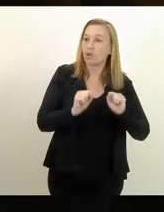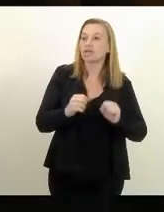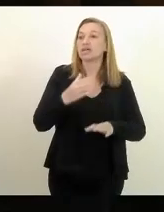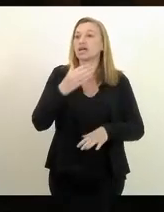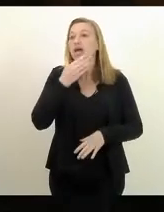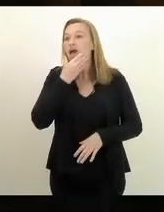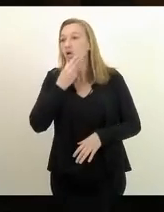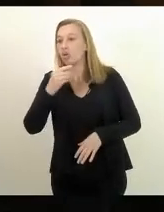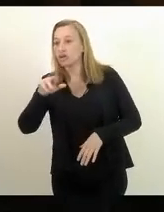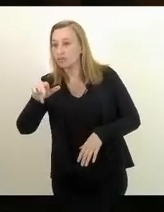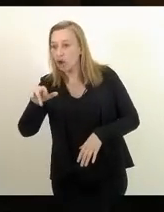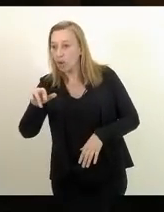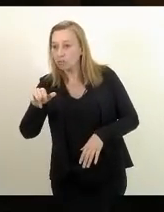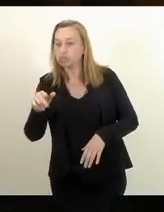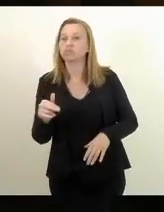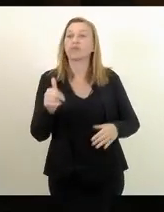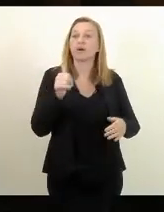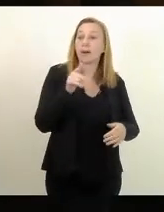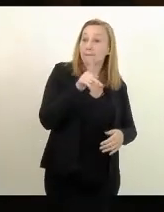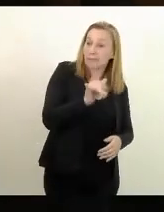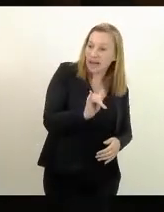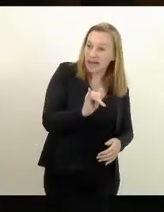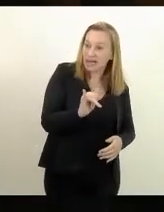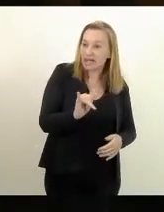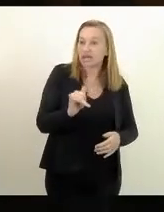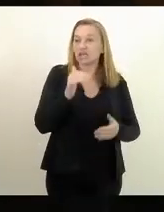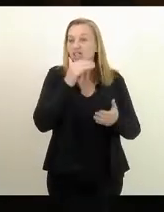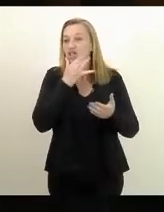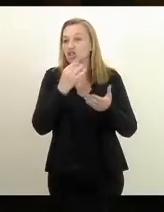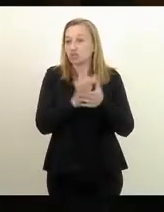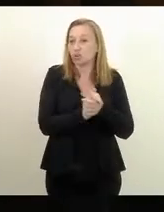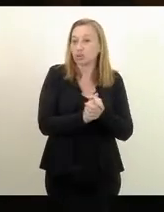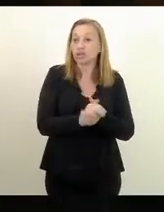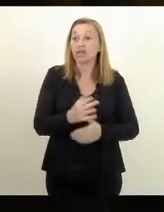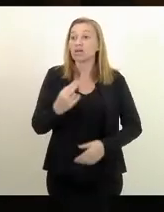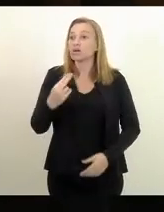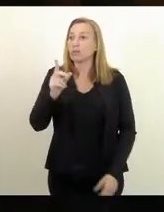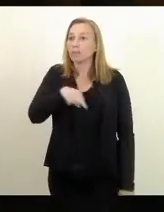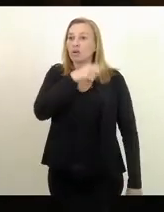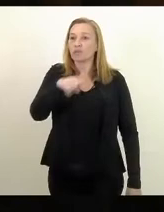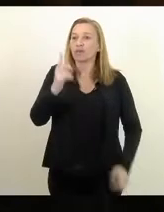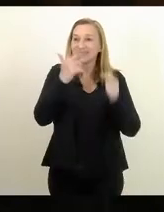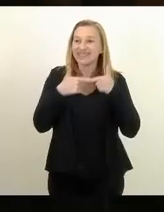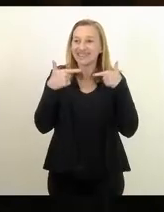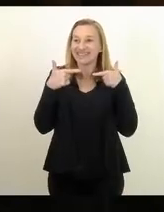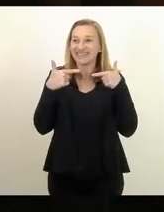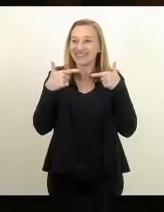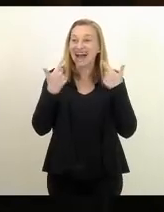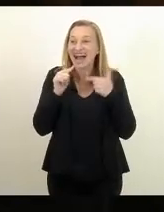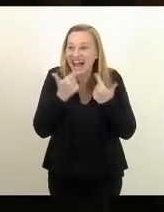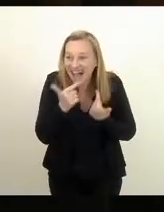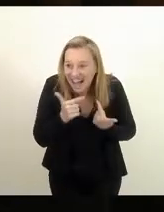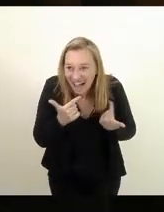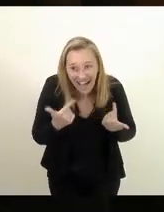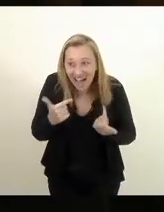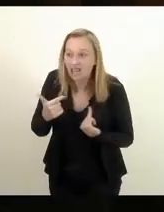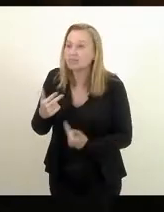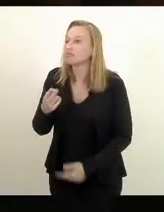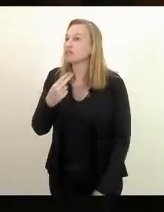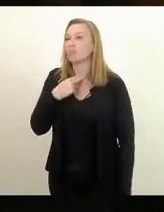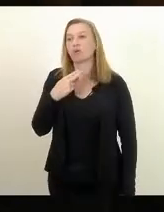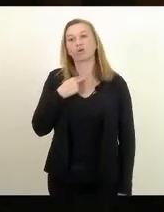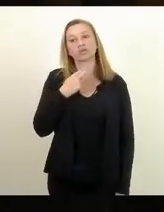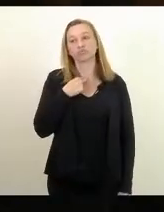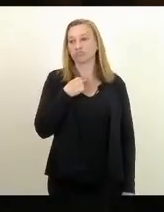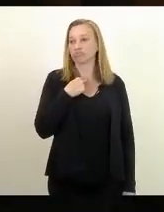pai. Elas são proibidas de rir alto e nenhum estrangeiro